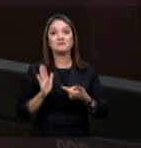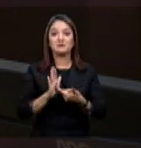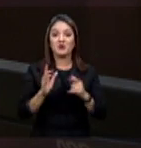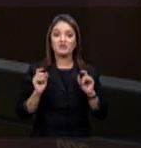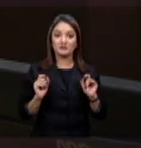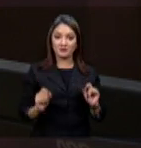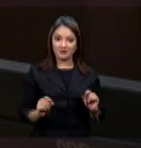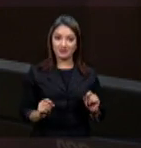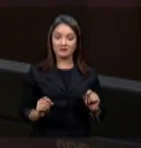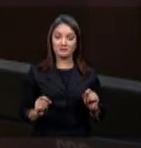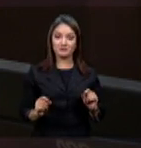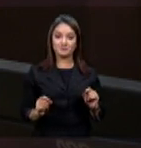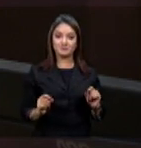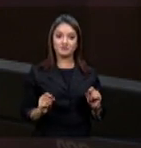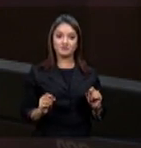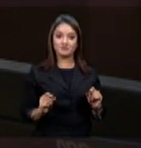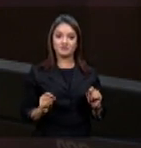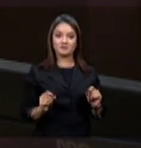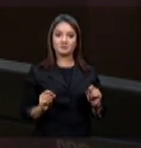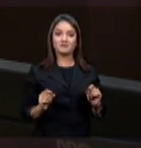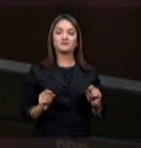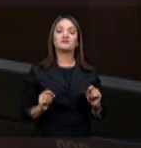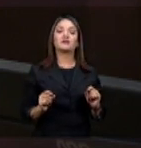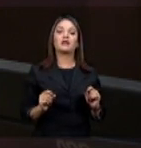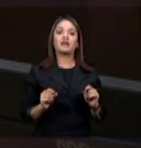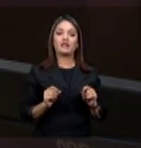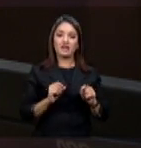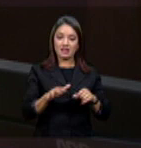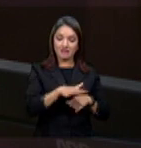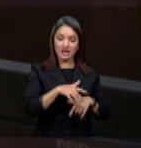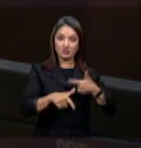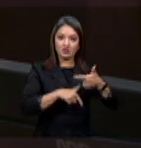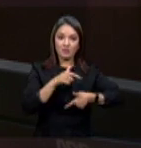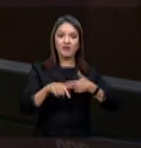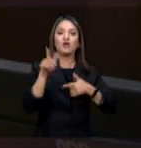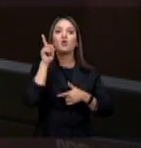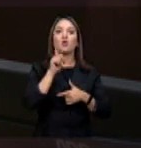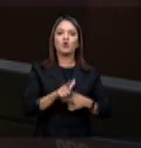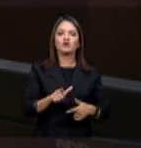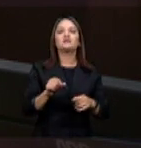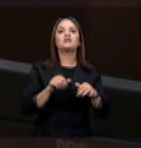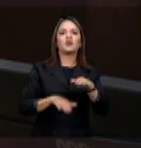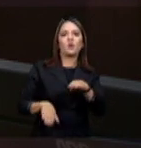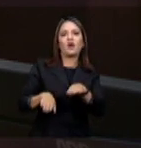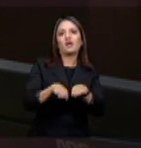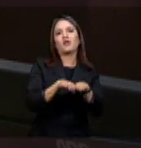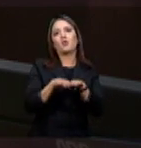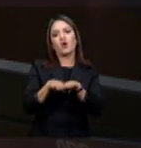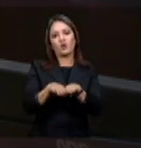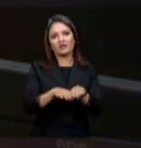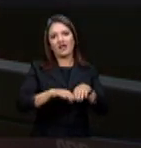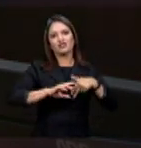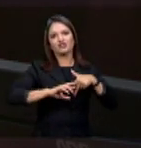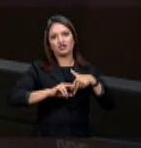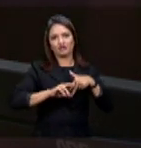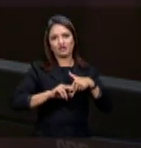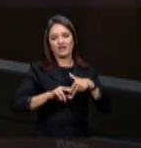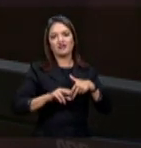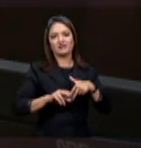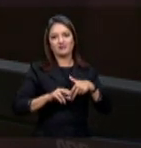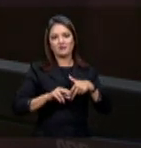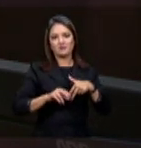este ramo especializado alcon e em seu conjunto uma paridade de gênero entre seus membros